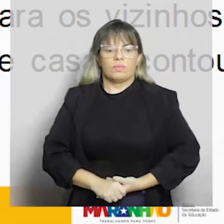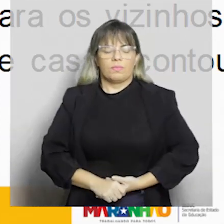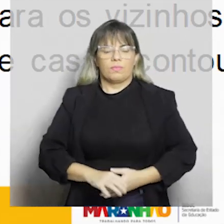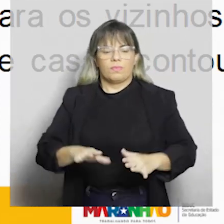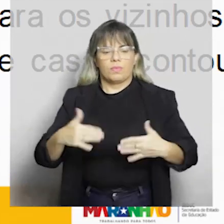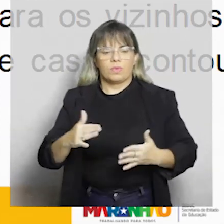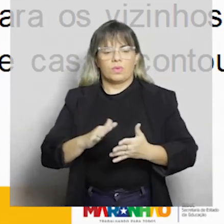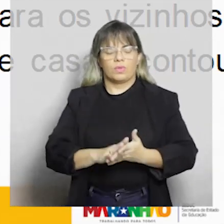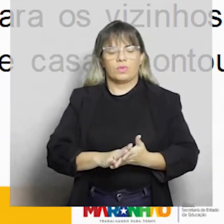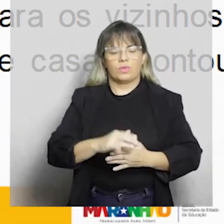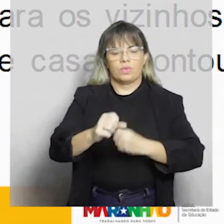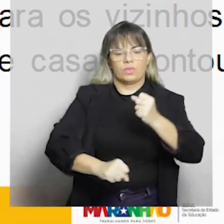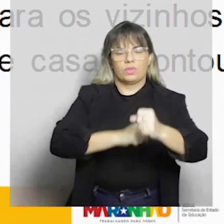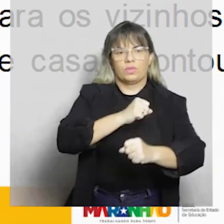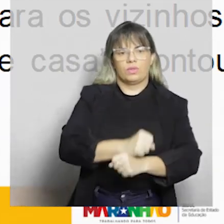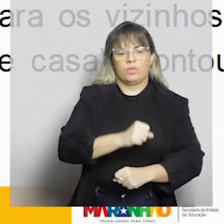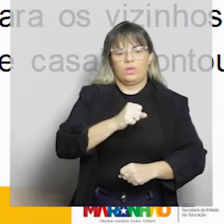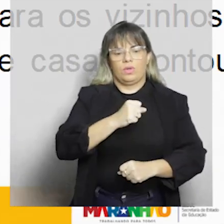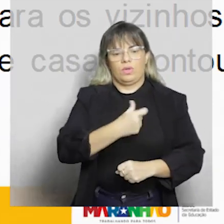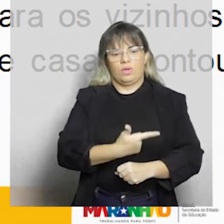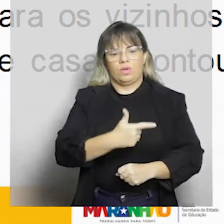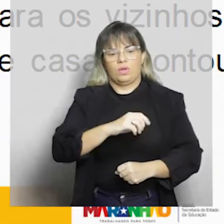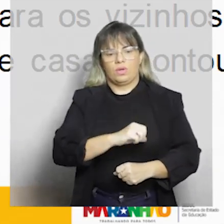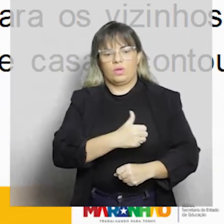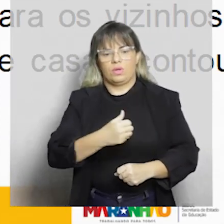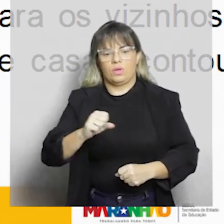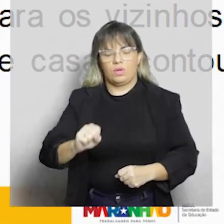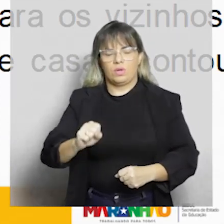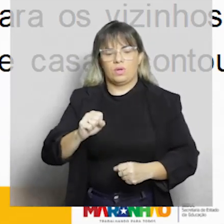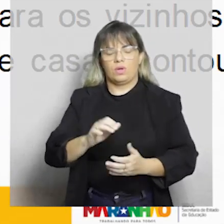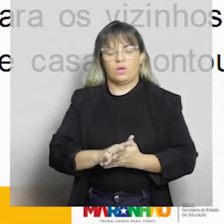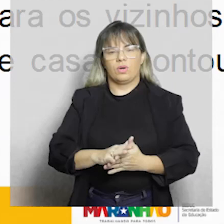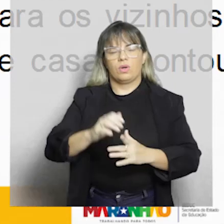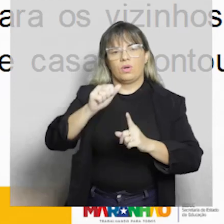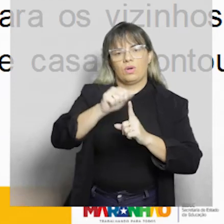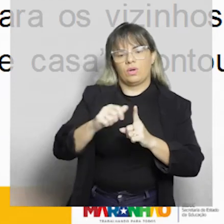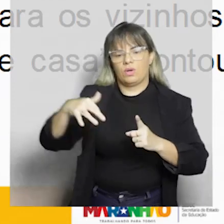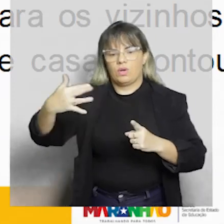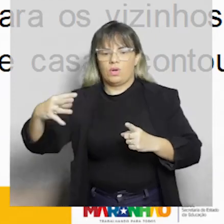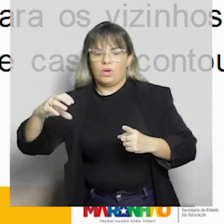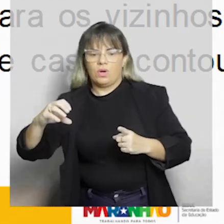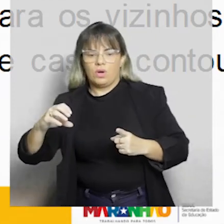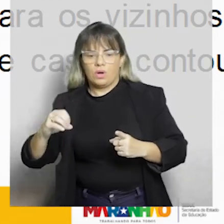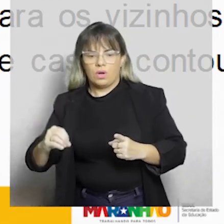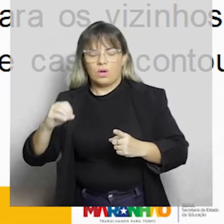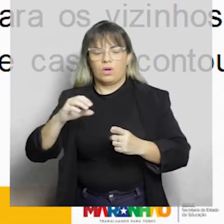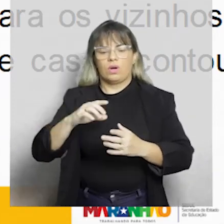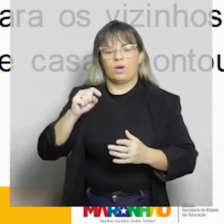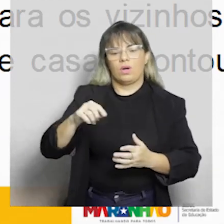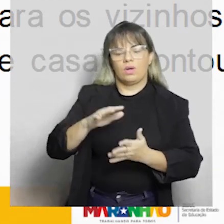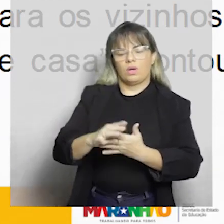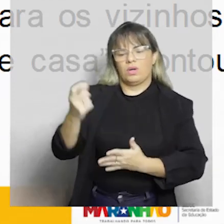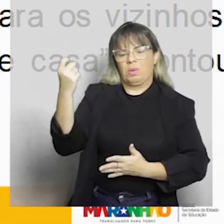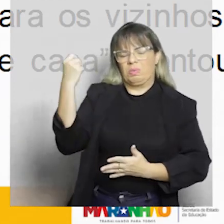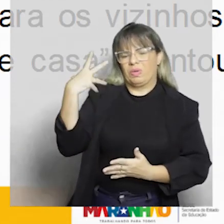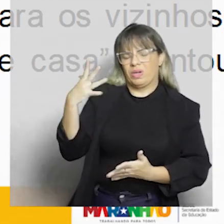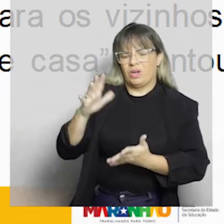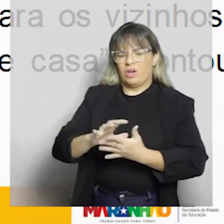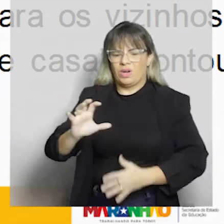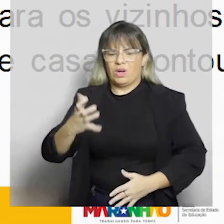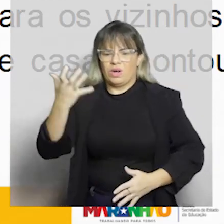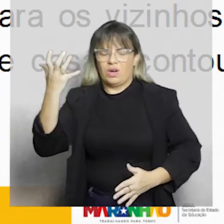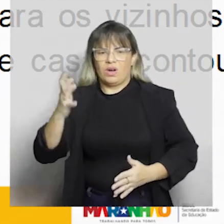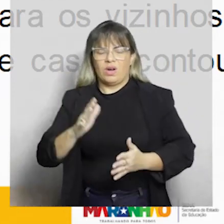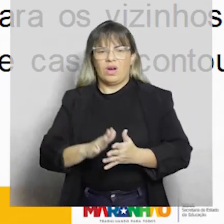Em 2018, de março, algo estranho aconteceu. A terra começou a se abrir.